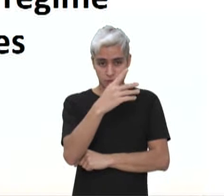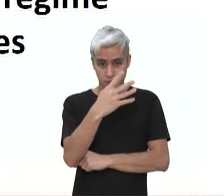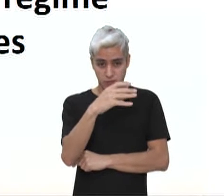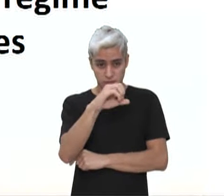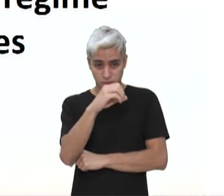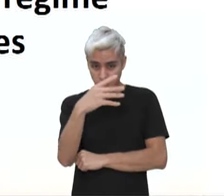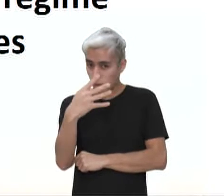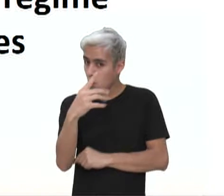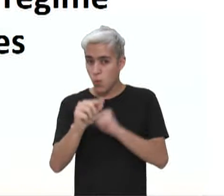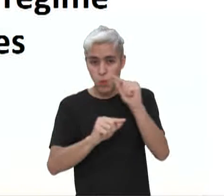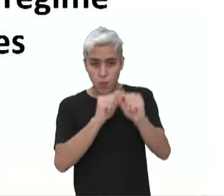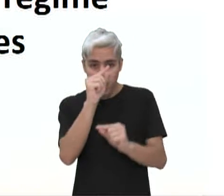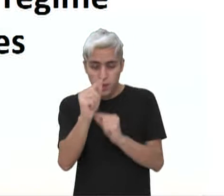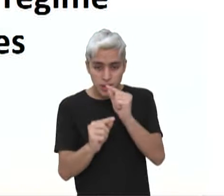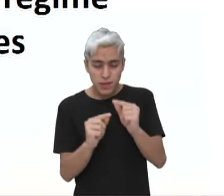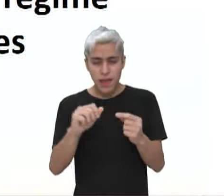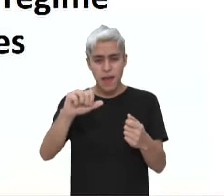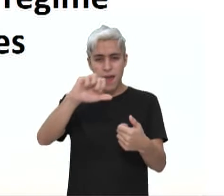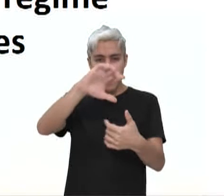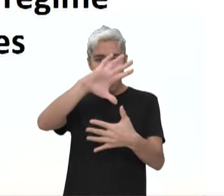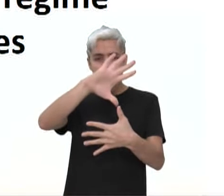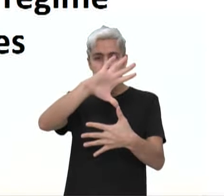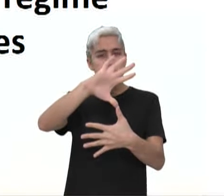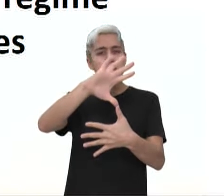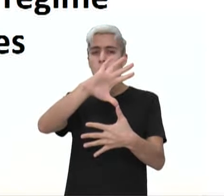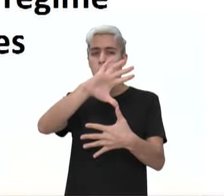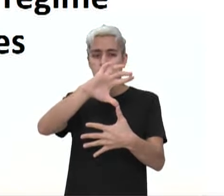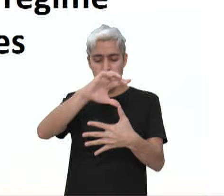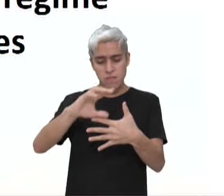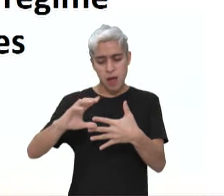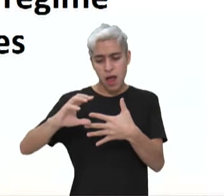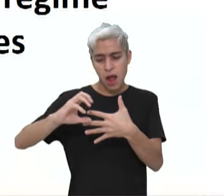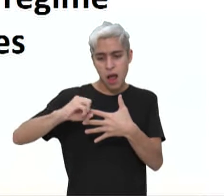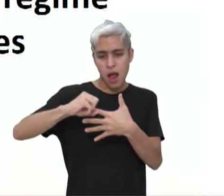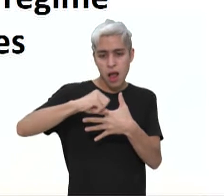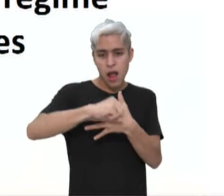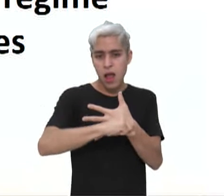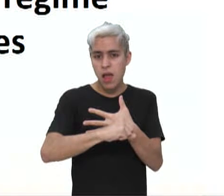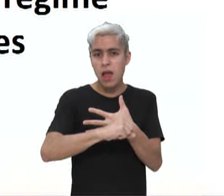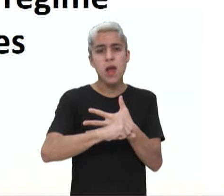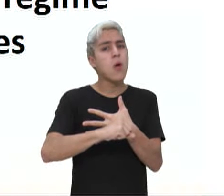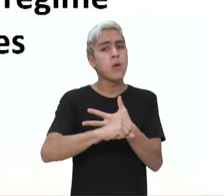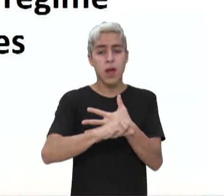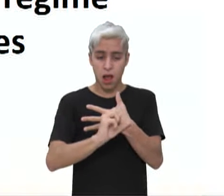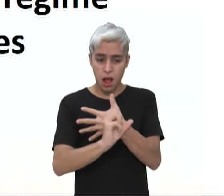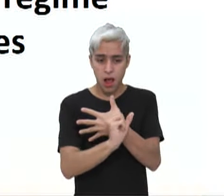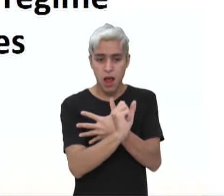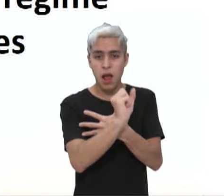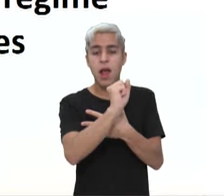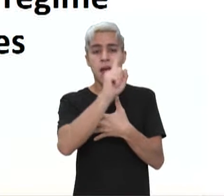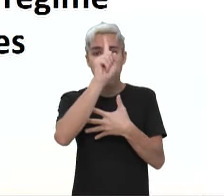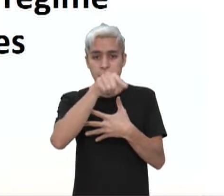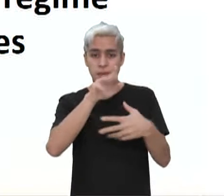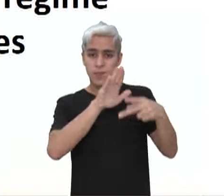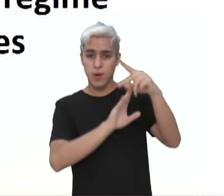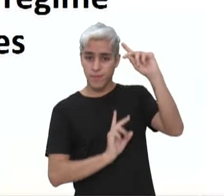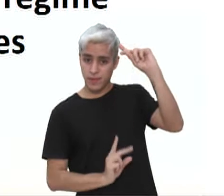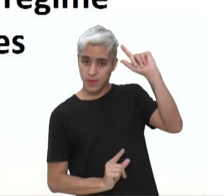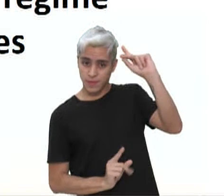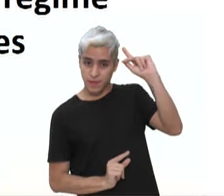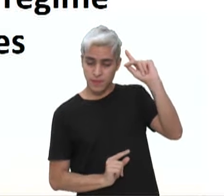1494, a maior parte da América ficou sob colonização da Espanha. A